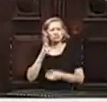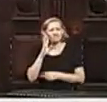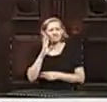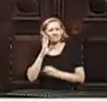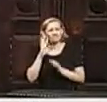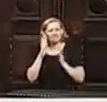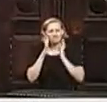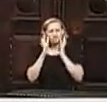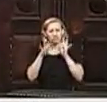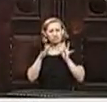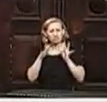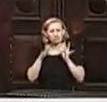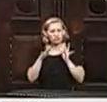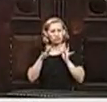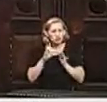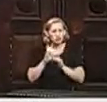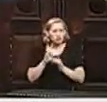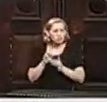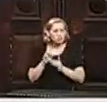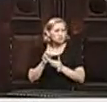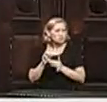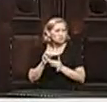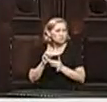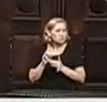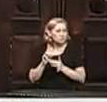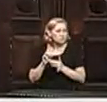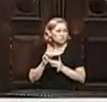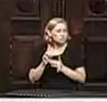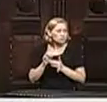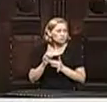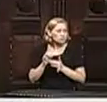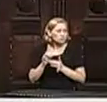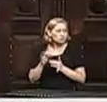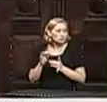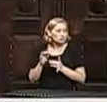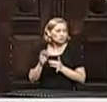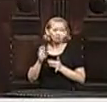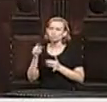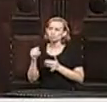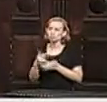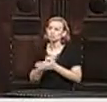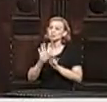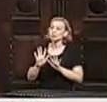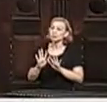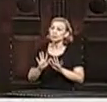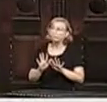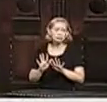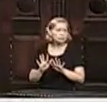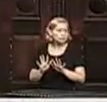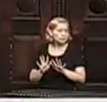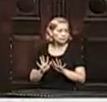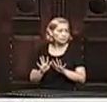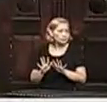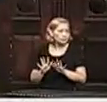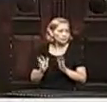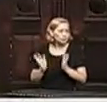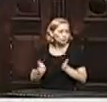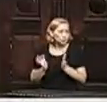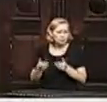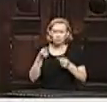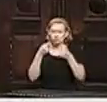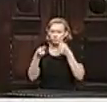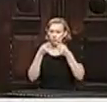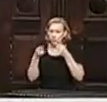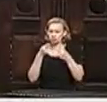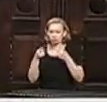atenção, não como mera coincidência, mas são fatos concatenados, que hoje, primeiro dia de discussão da LOA